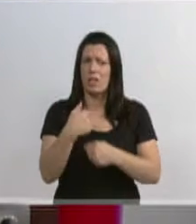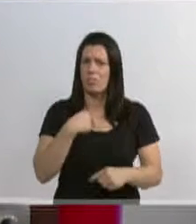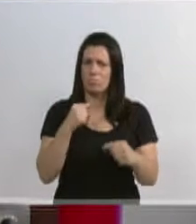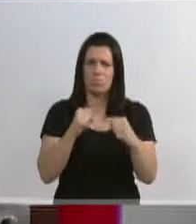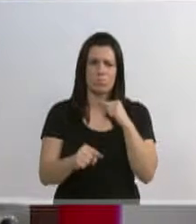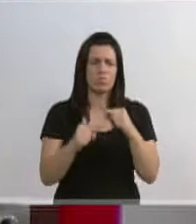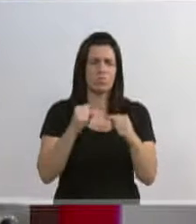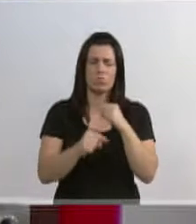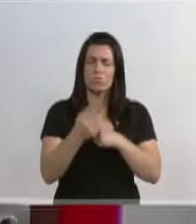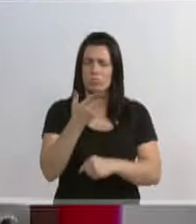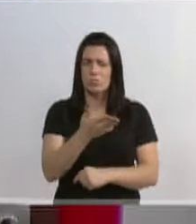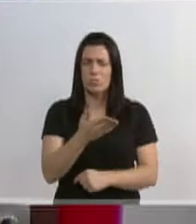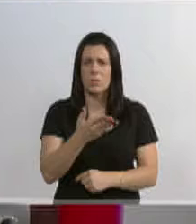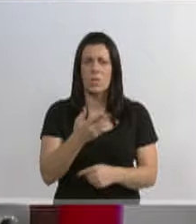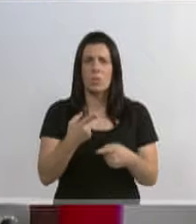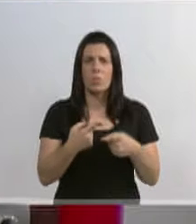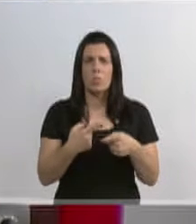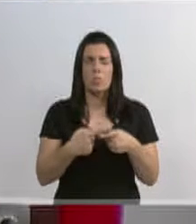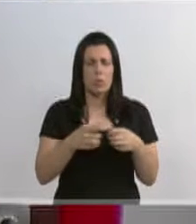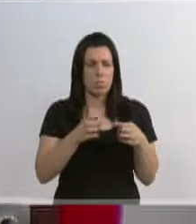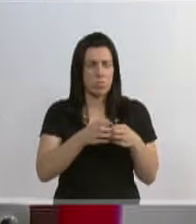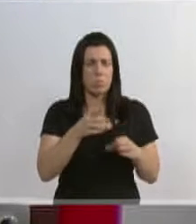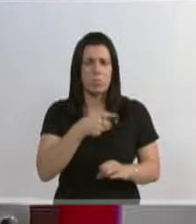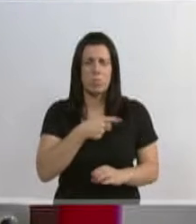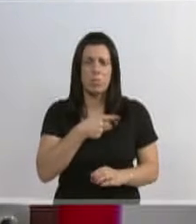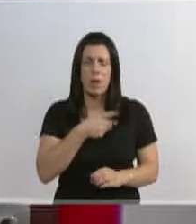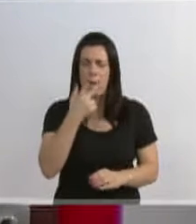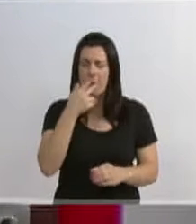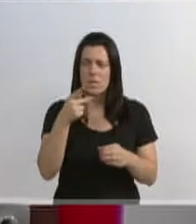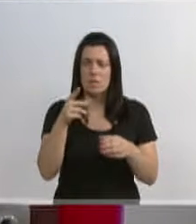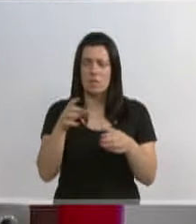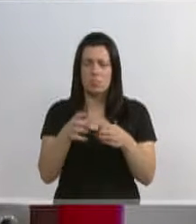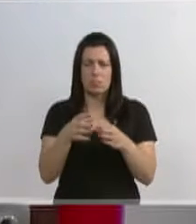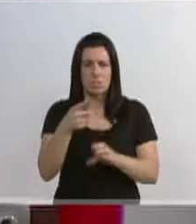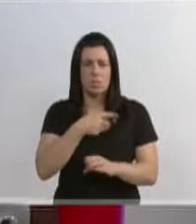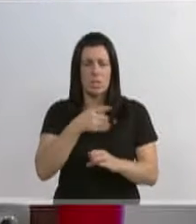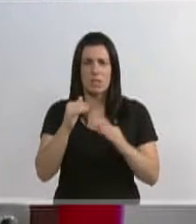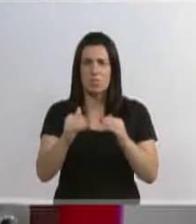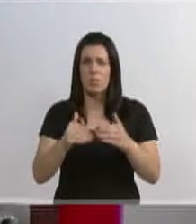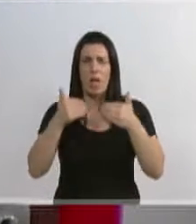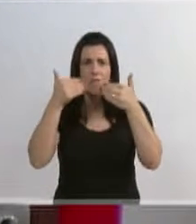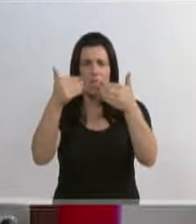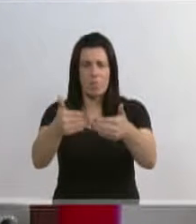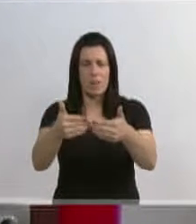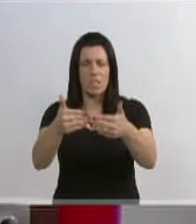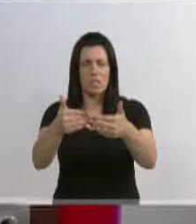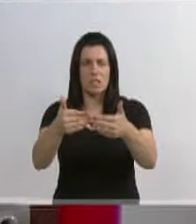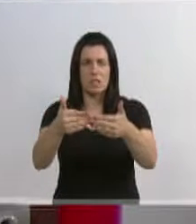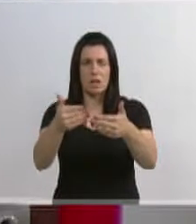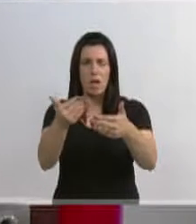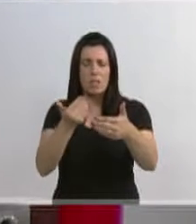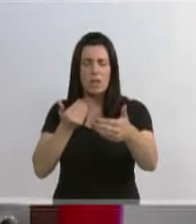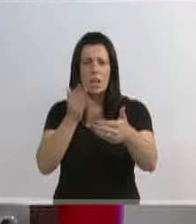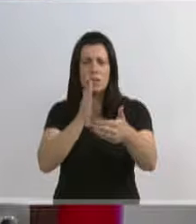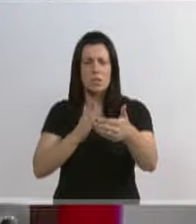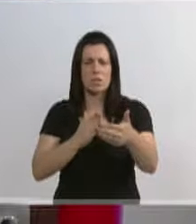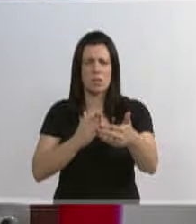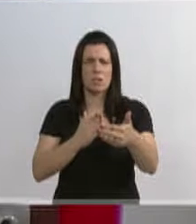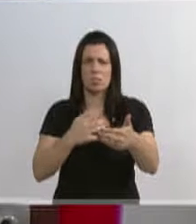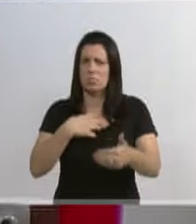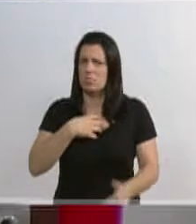na questão partidária. O senhor realmente coloca o partido na frente do Brasil. Isso é lastimável. Por que